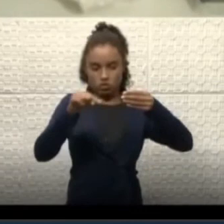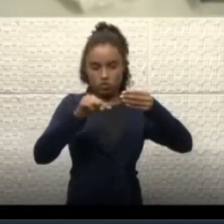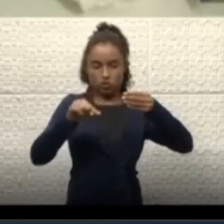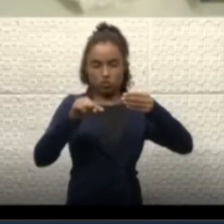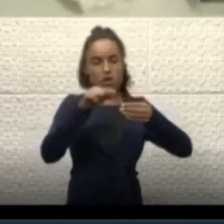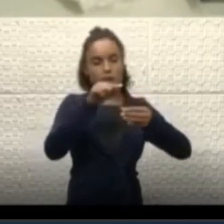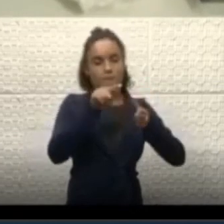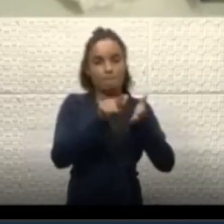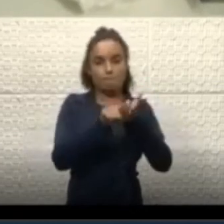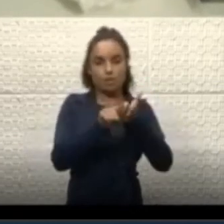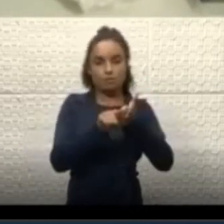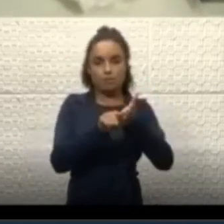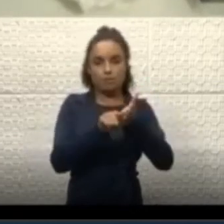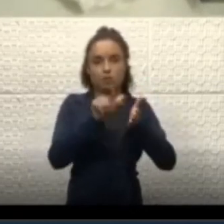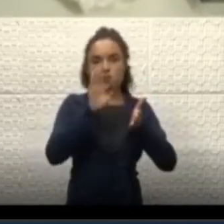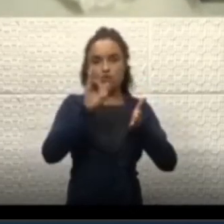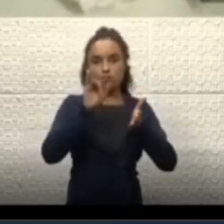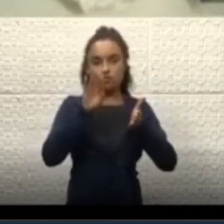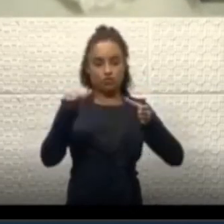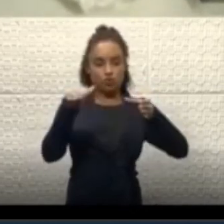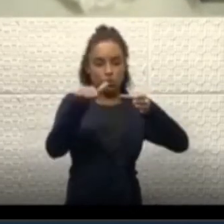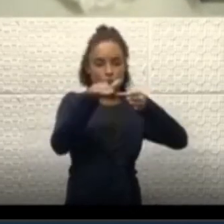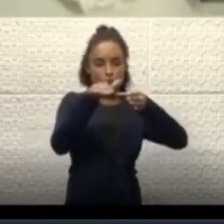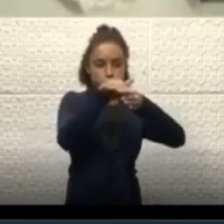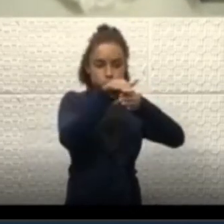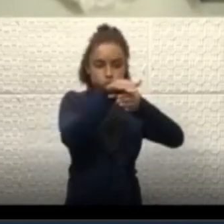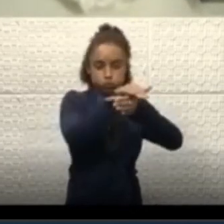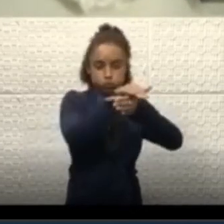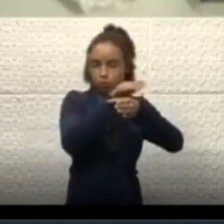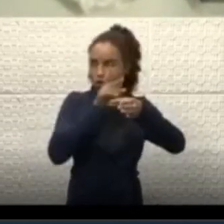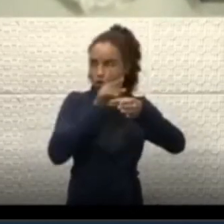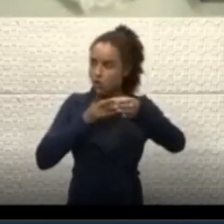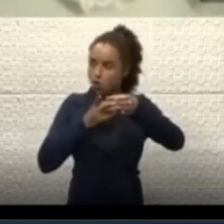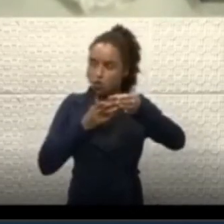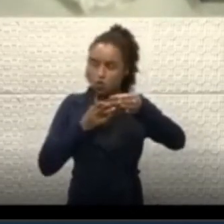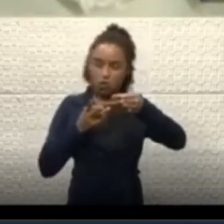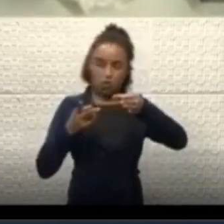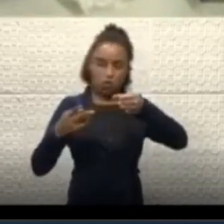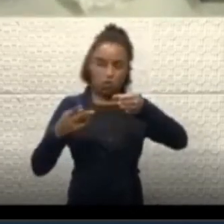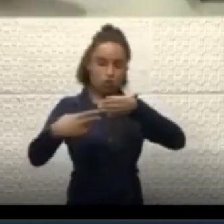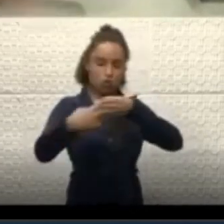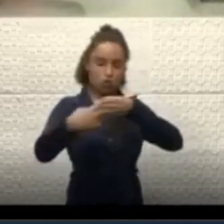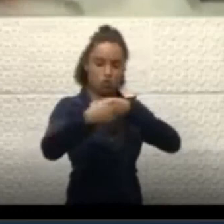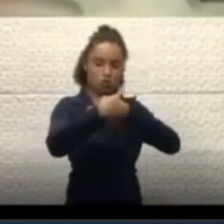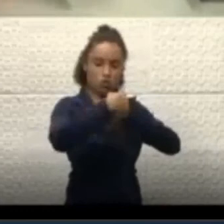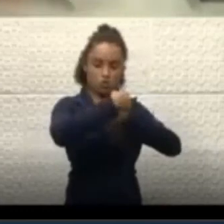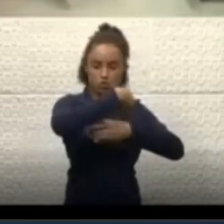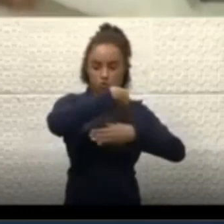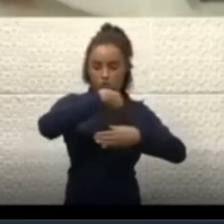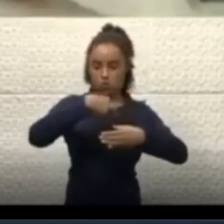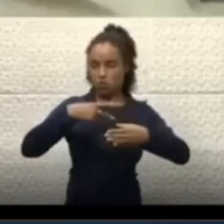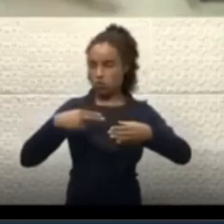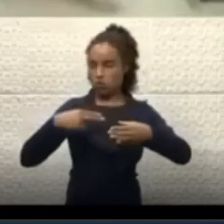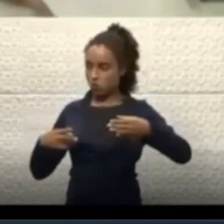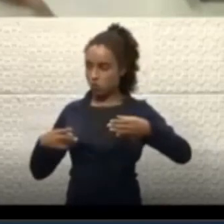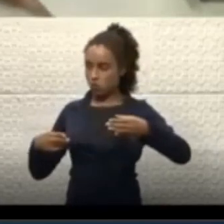O papel filtro que vai ser utilizado, então eu vou cortá-lo aproximadamente na medida